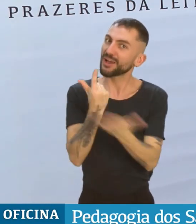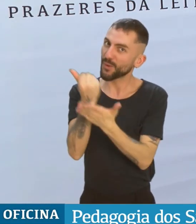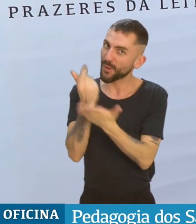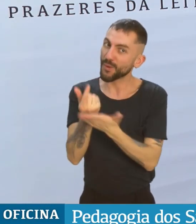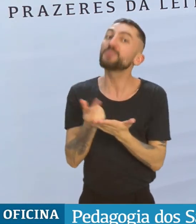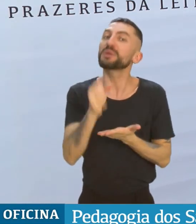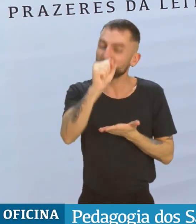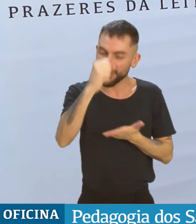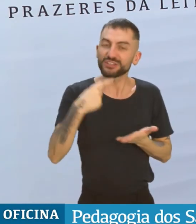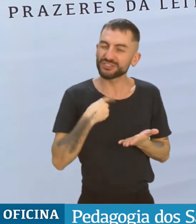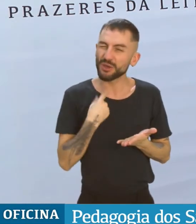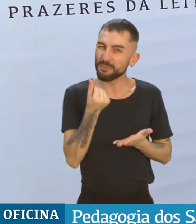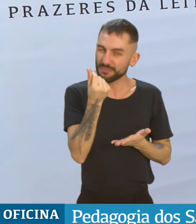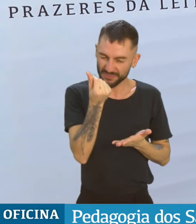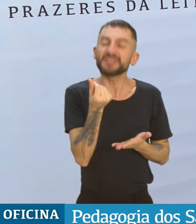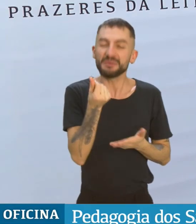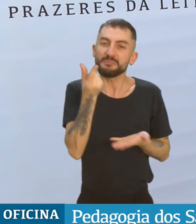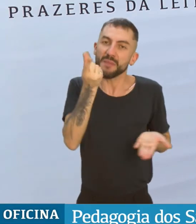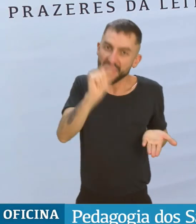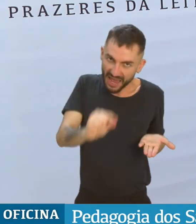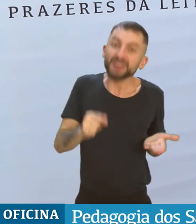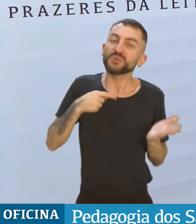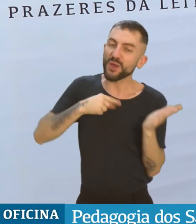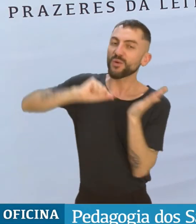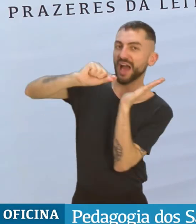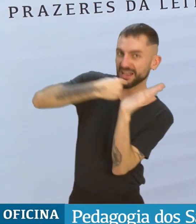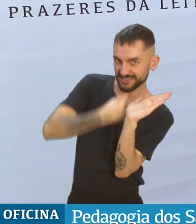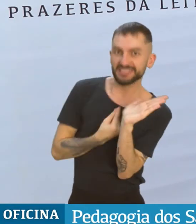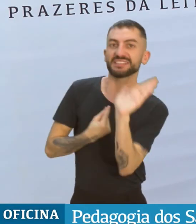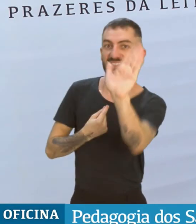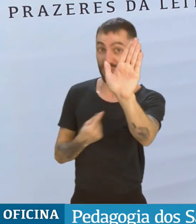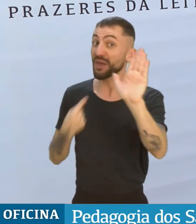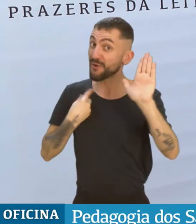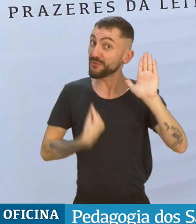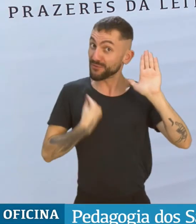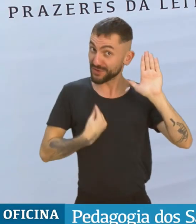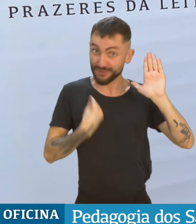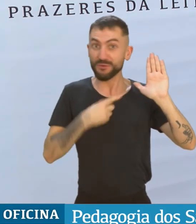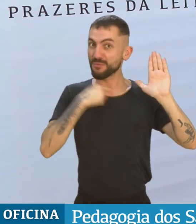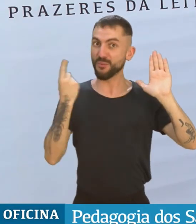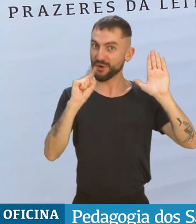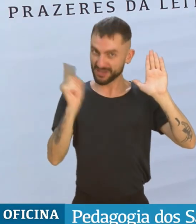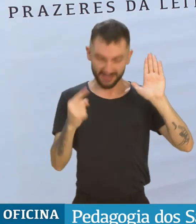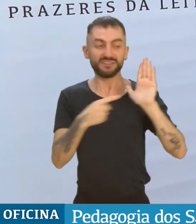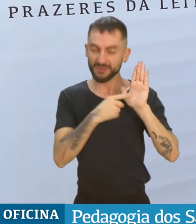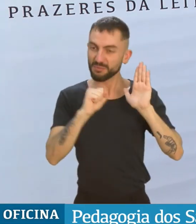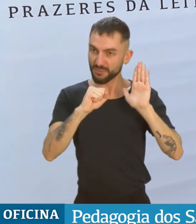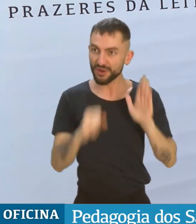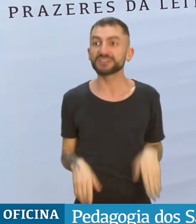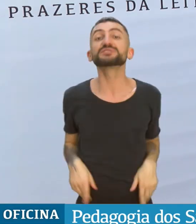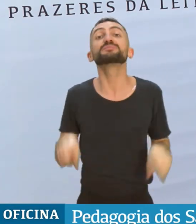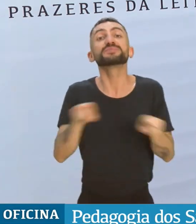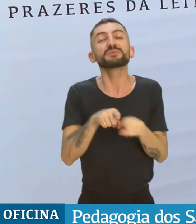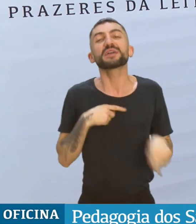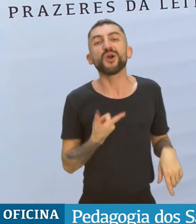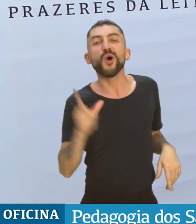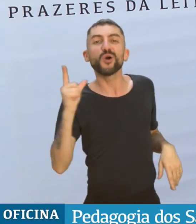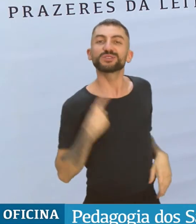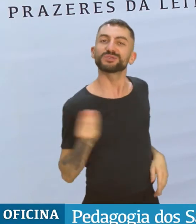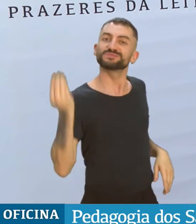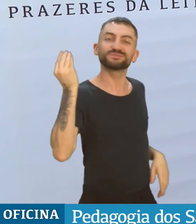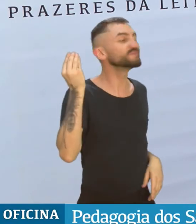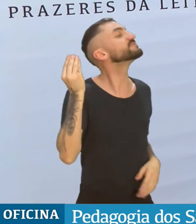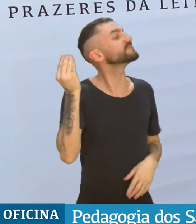minha mão é mais barato, vai com dedicatória do autor ainda vivo, tá? Pesquisa lá, @Rodrigo Ciríaco. Tem também o Vendo